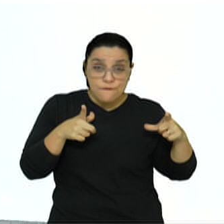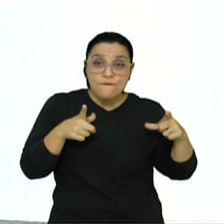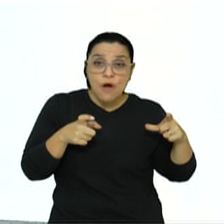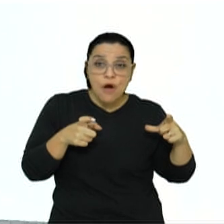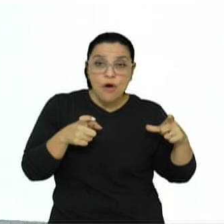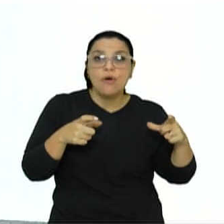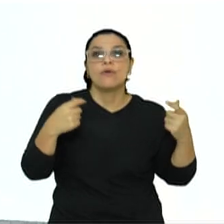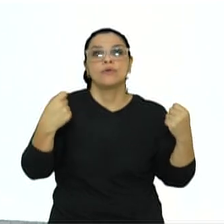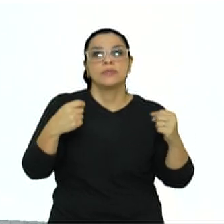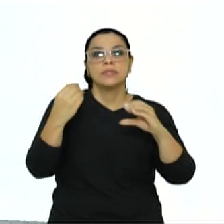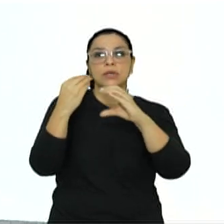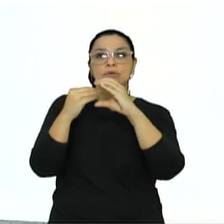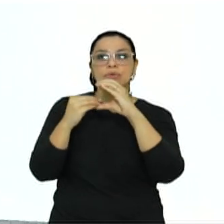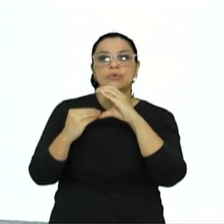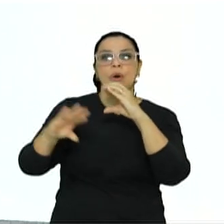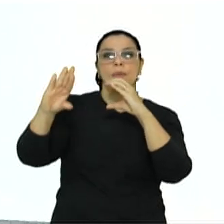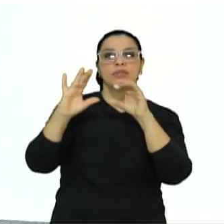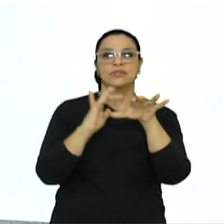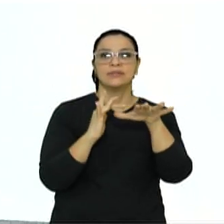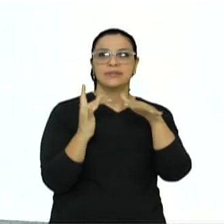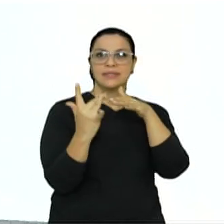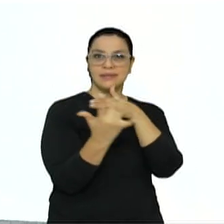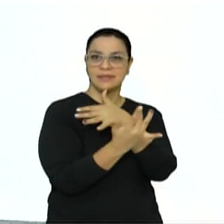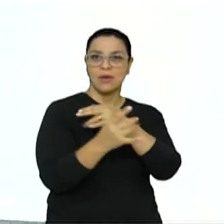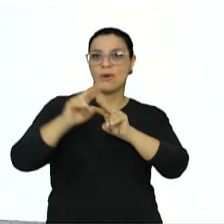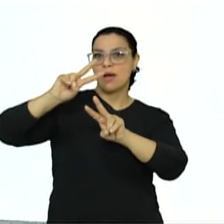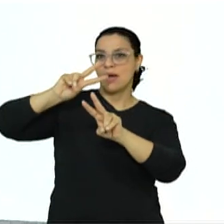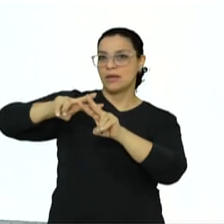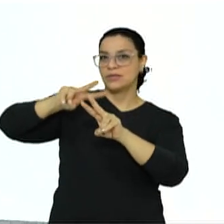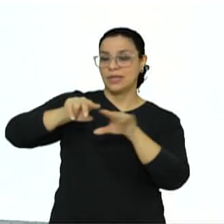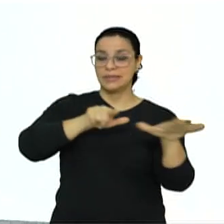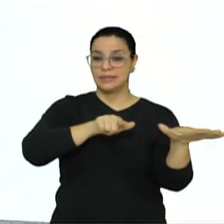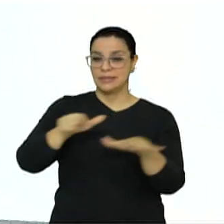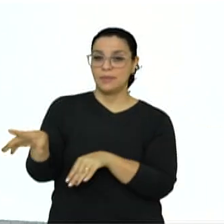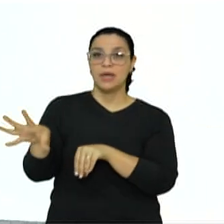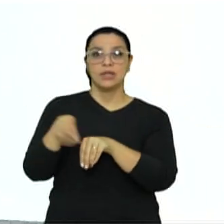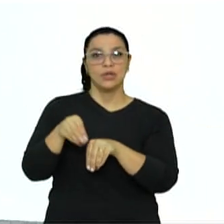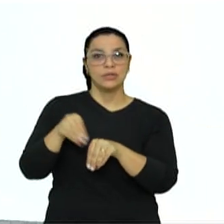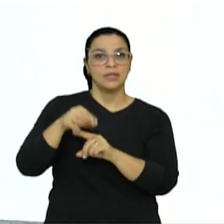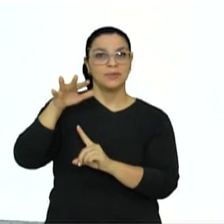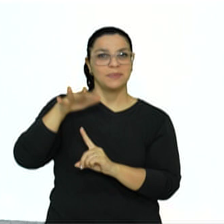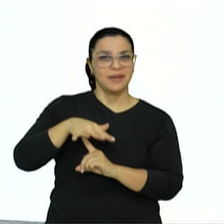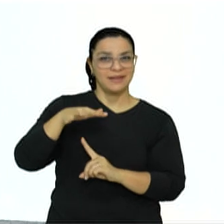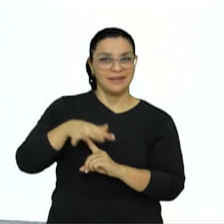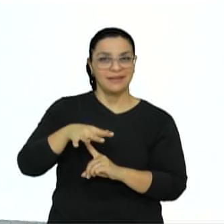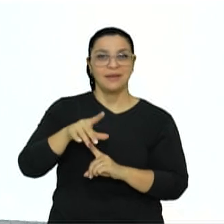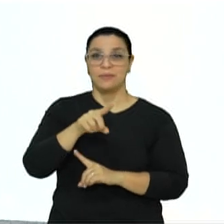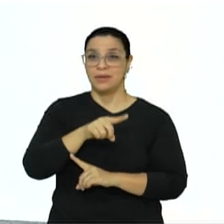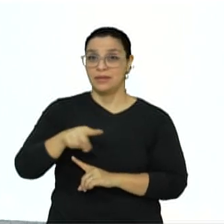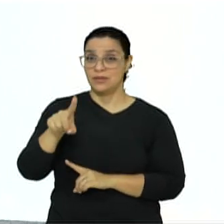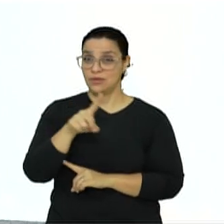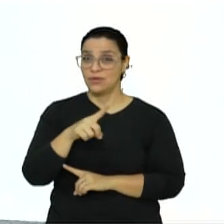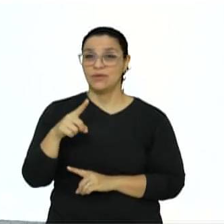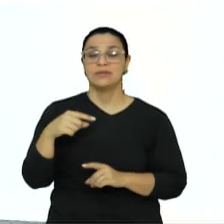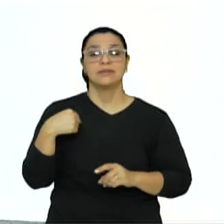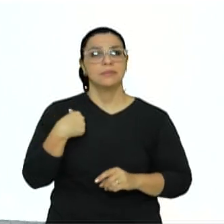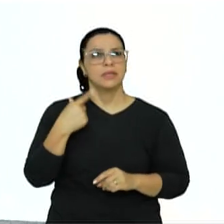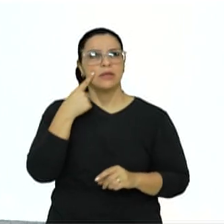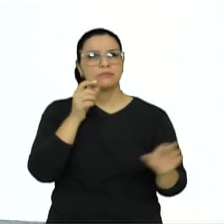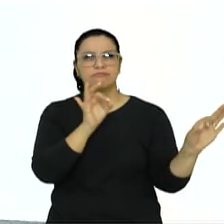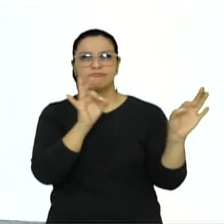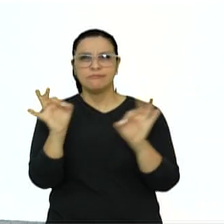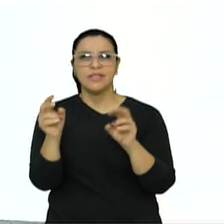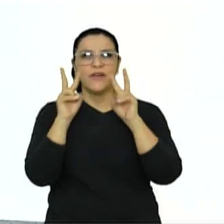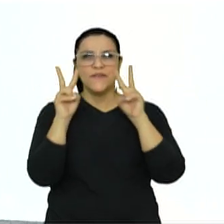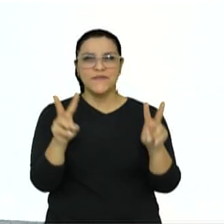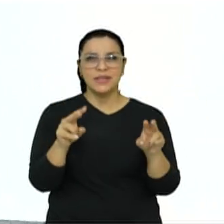seu trabalho e compartilhe nas redes sociais. Utilize a hashtag Semana do Conhecimento do Paraná, gente, para que seja